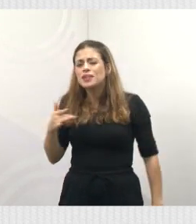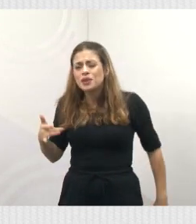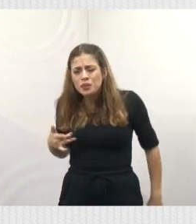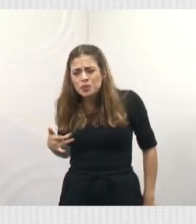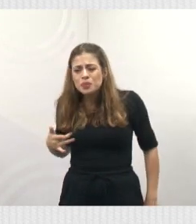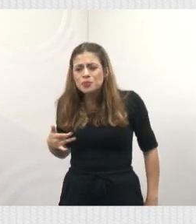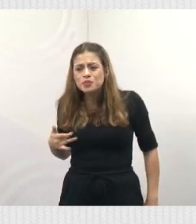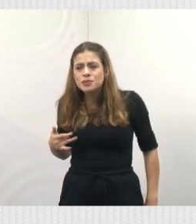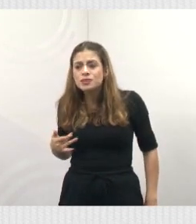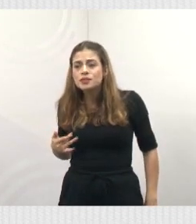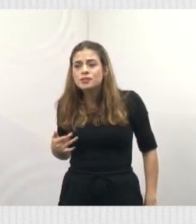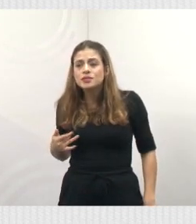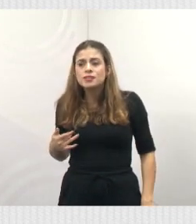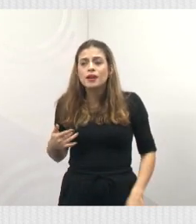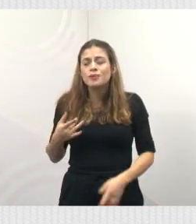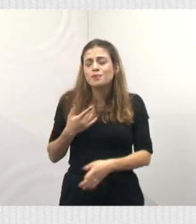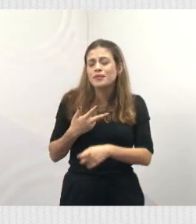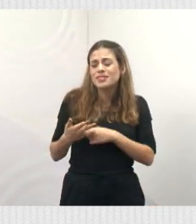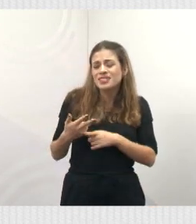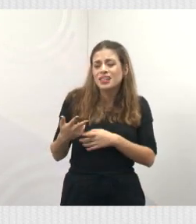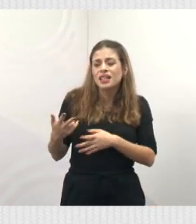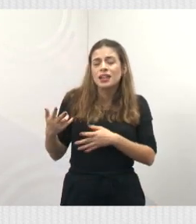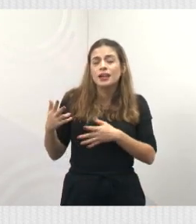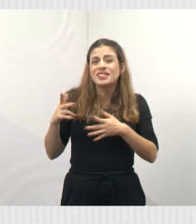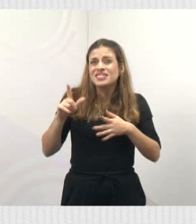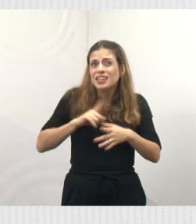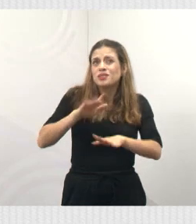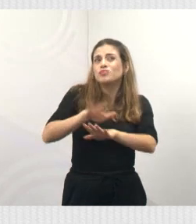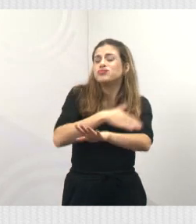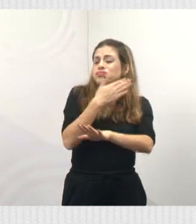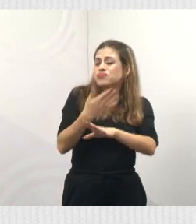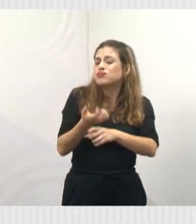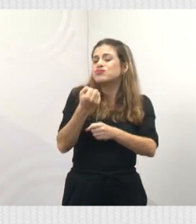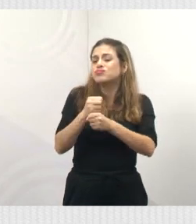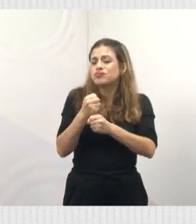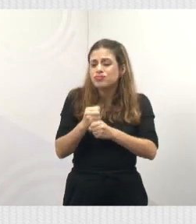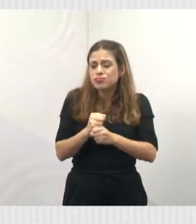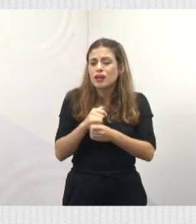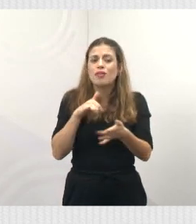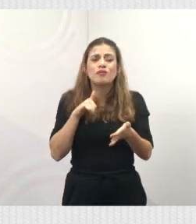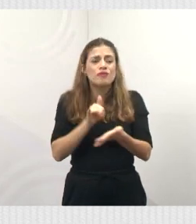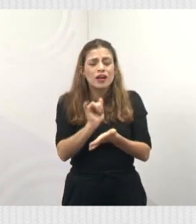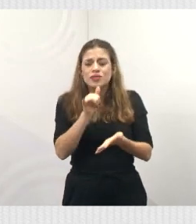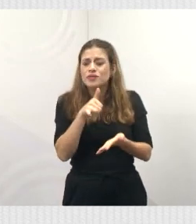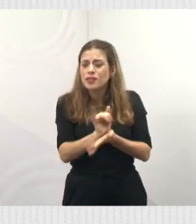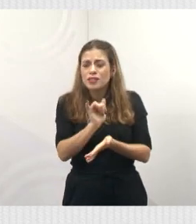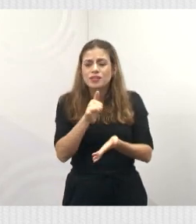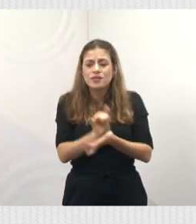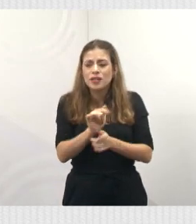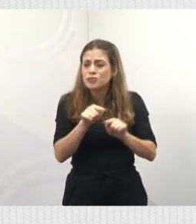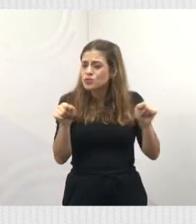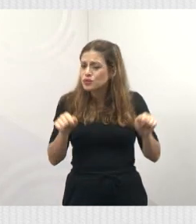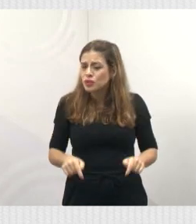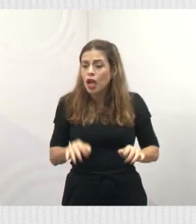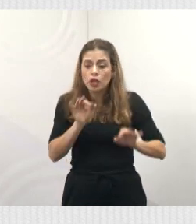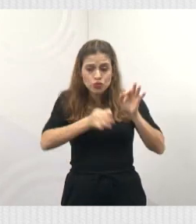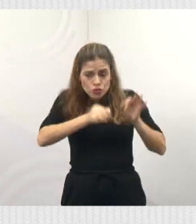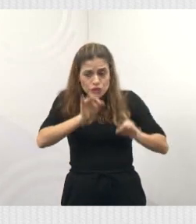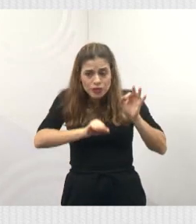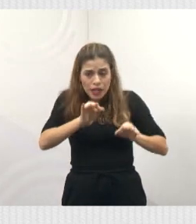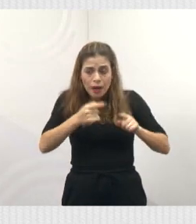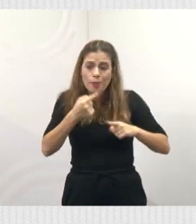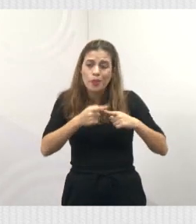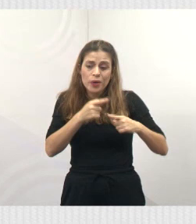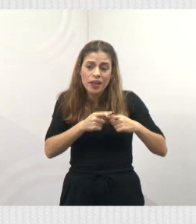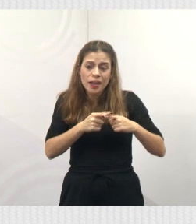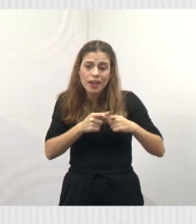nesse processo. E a gente teve um ano inteiro de muita ausência de servidores públicos, justificadas, porque